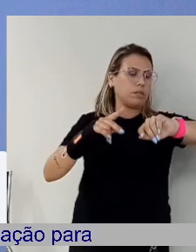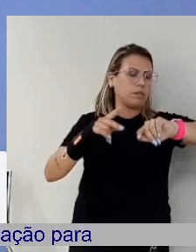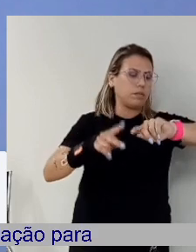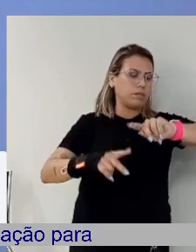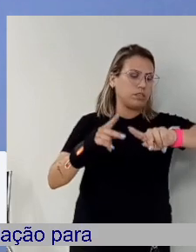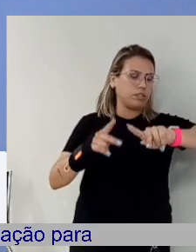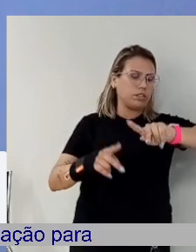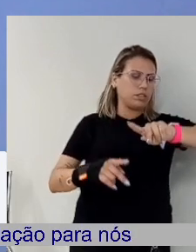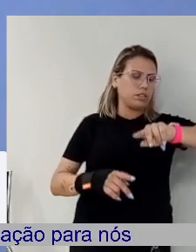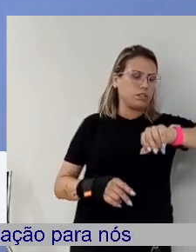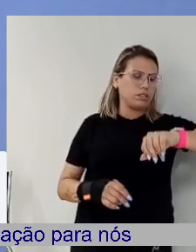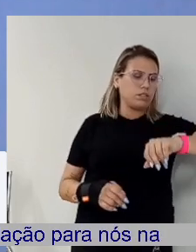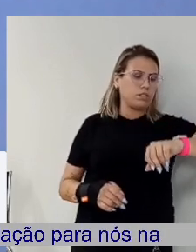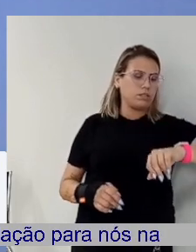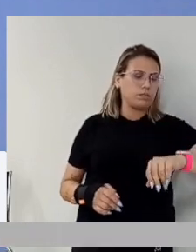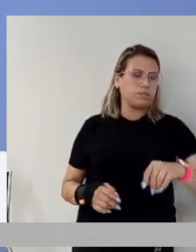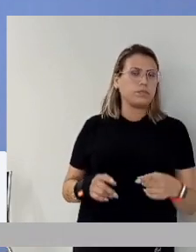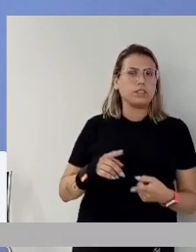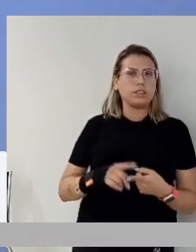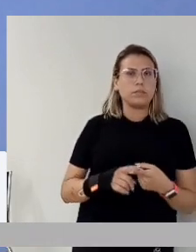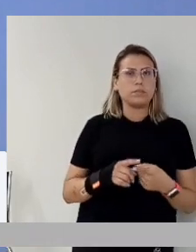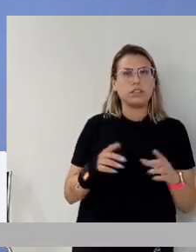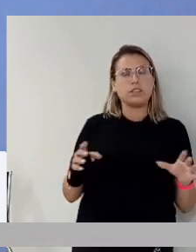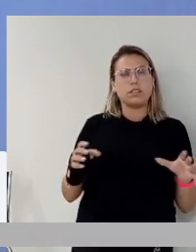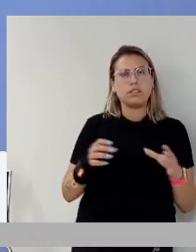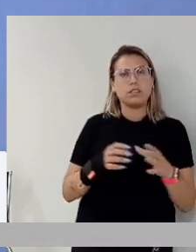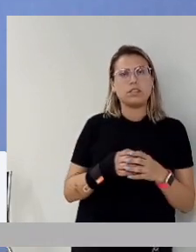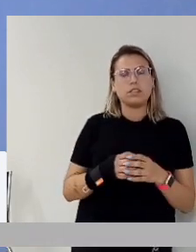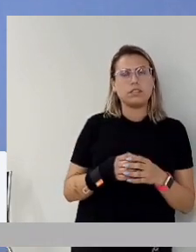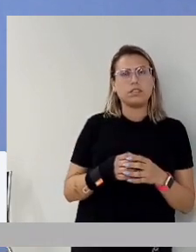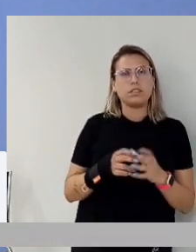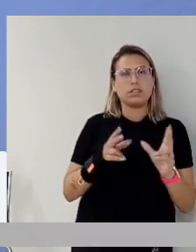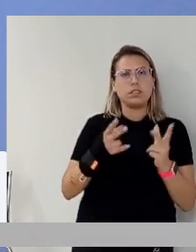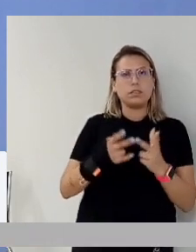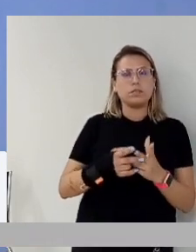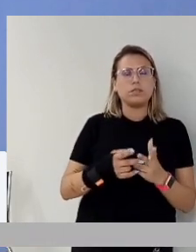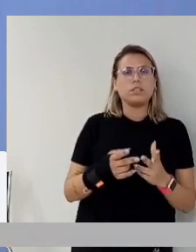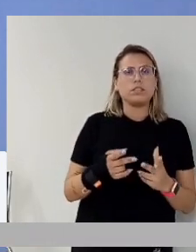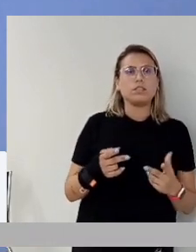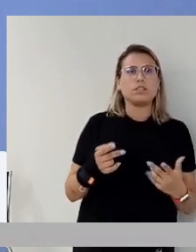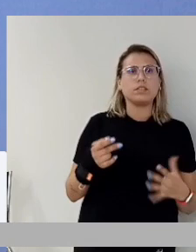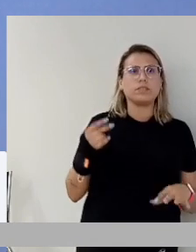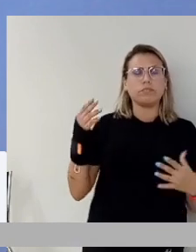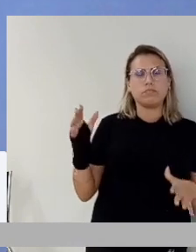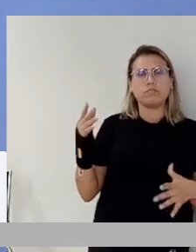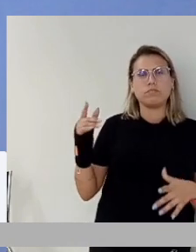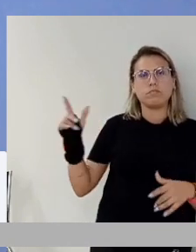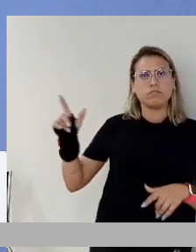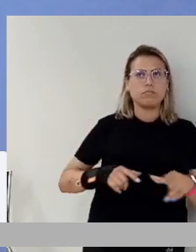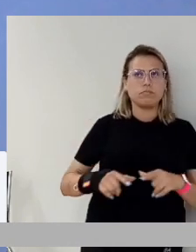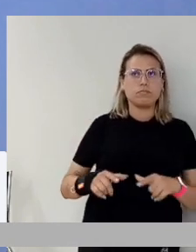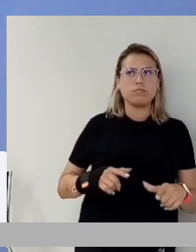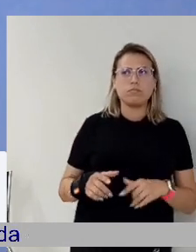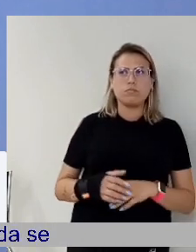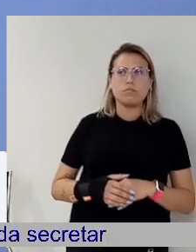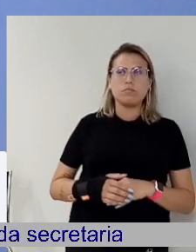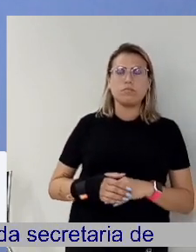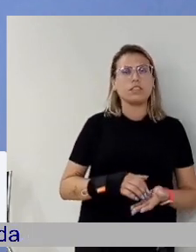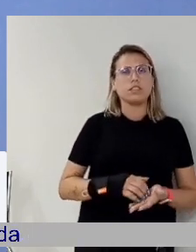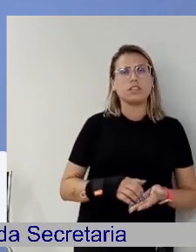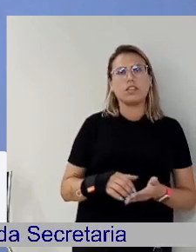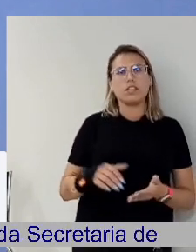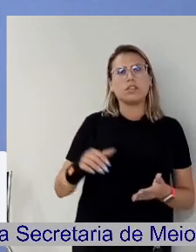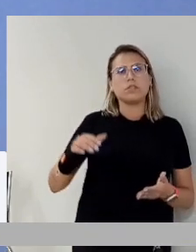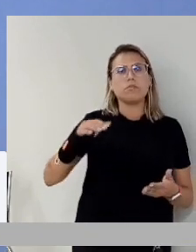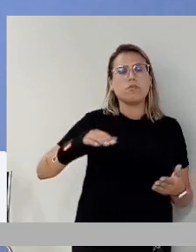para nós da Câmara Municipal e parabenizo vossa excelência pelo trabalho à frente da Secretaria de Meio